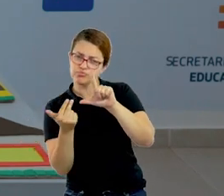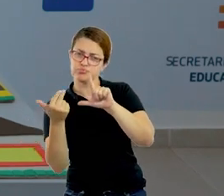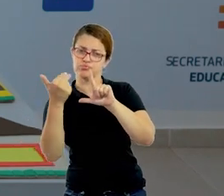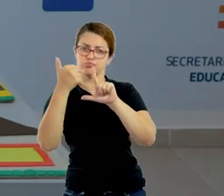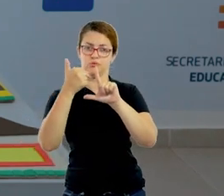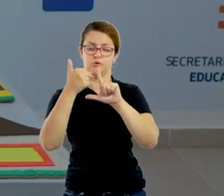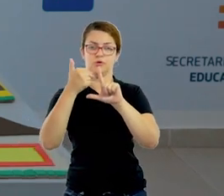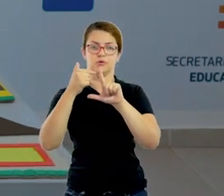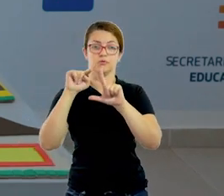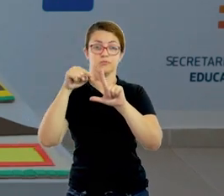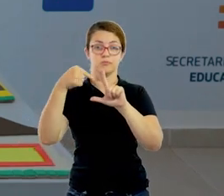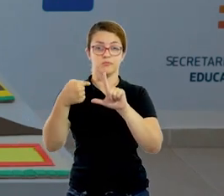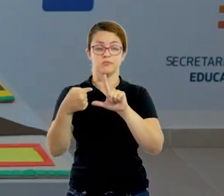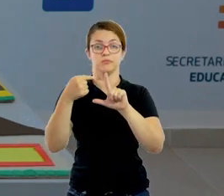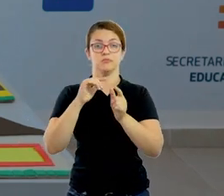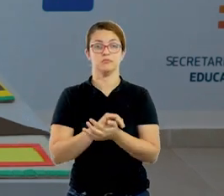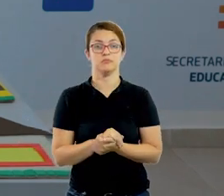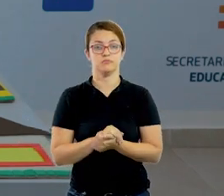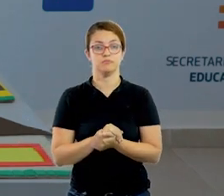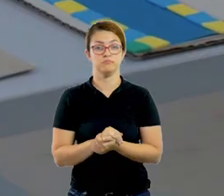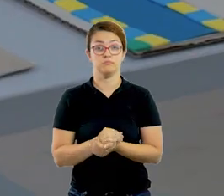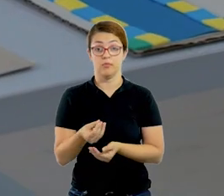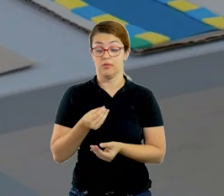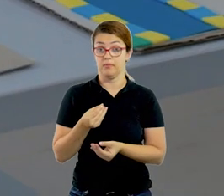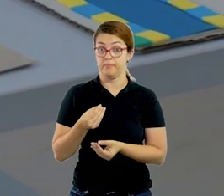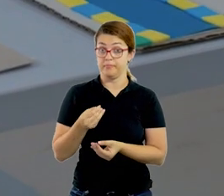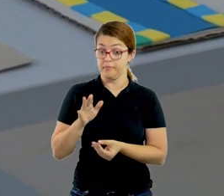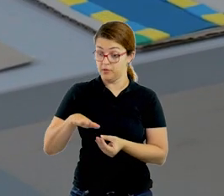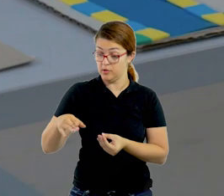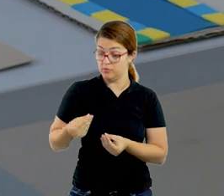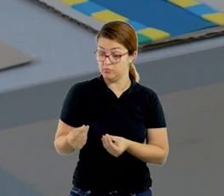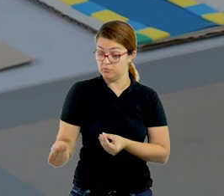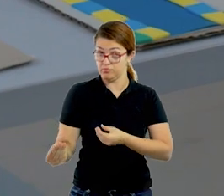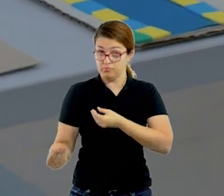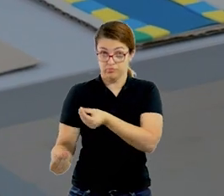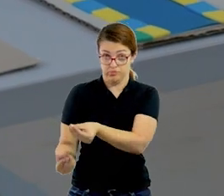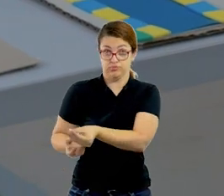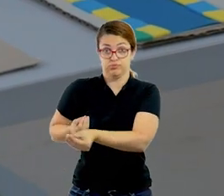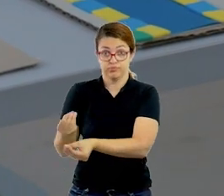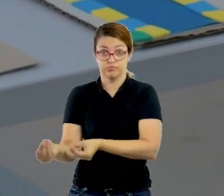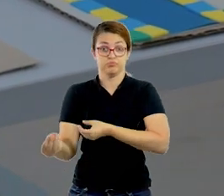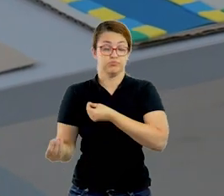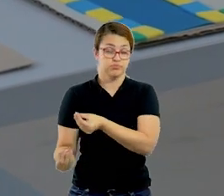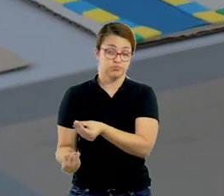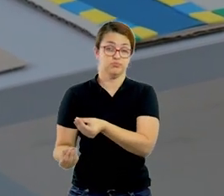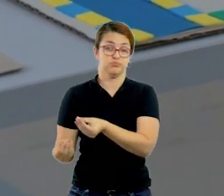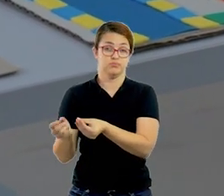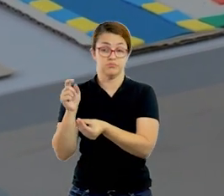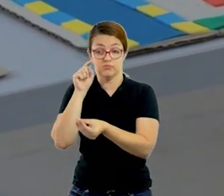cortar essas peças, ele vai entregar para a criança. A